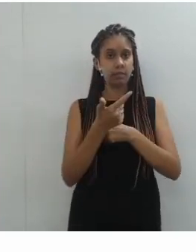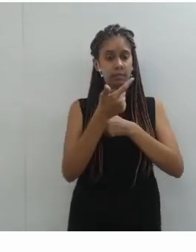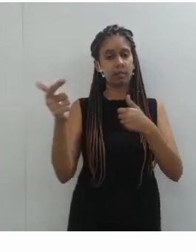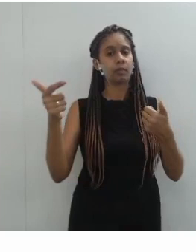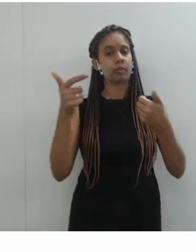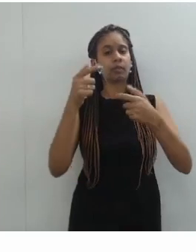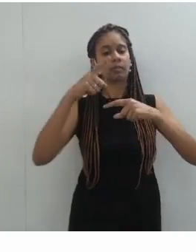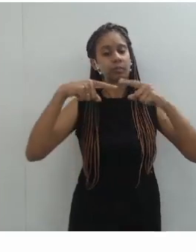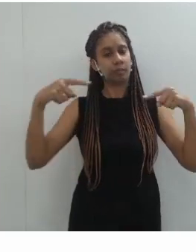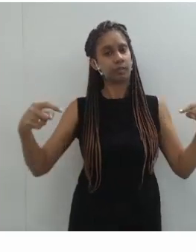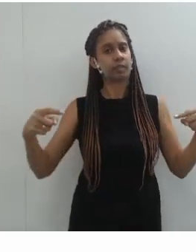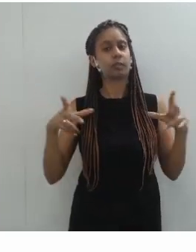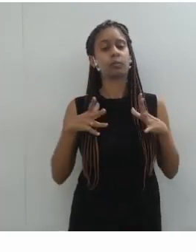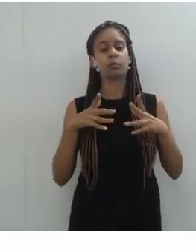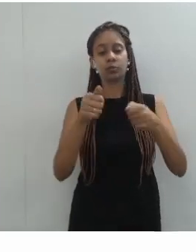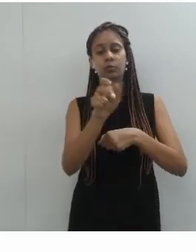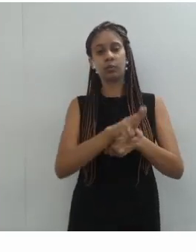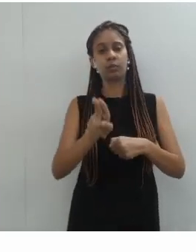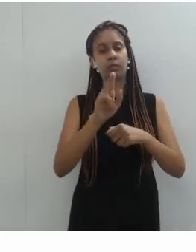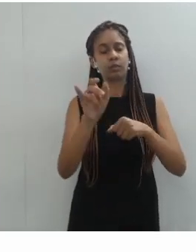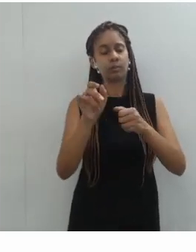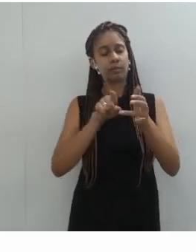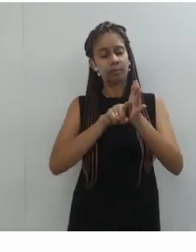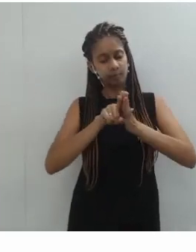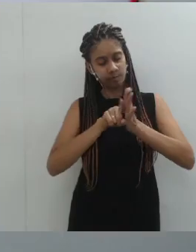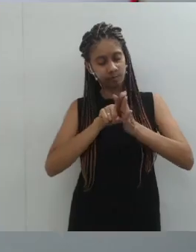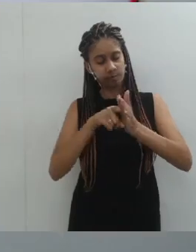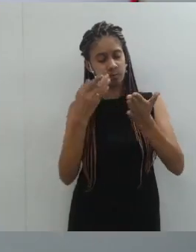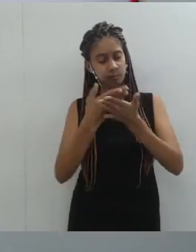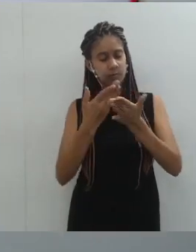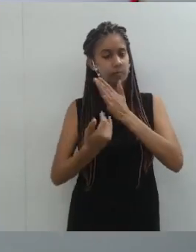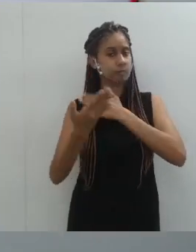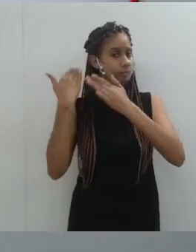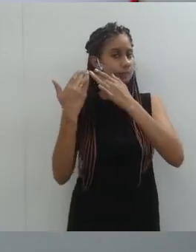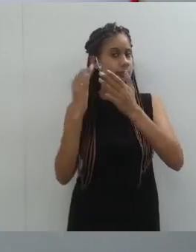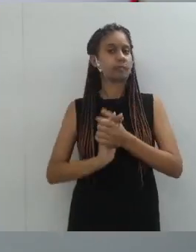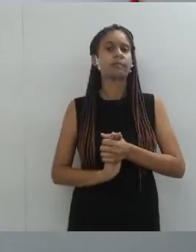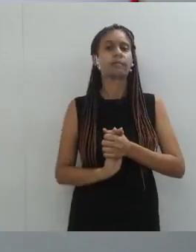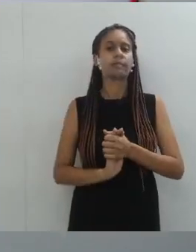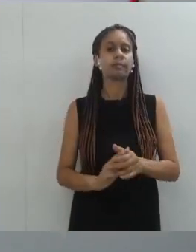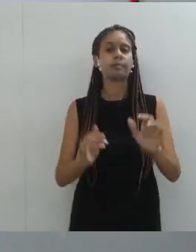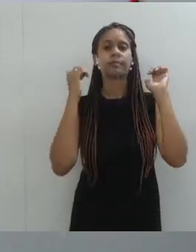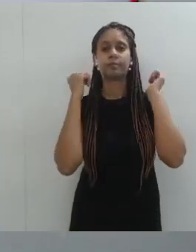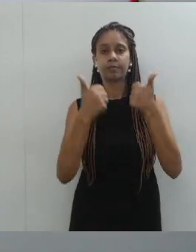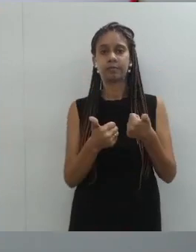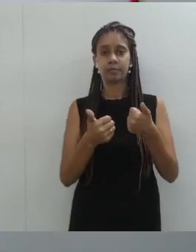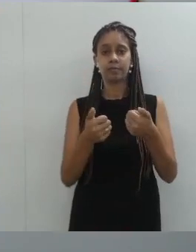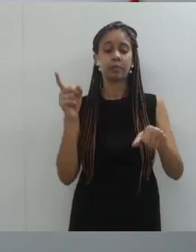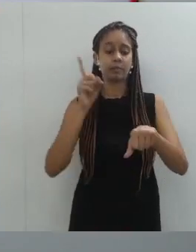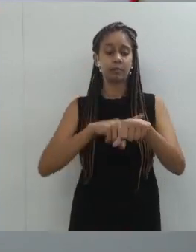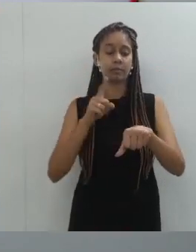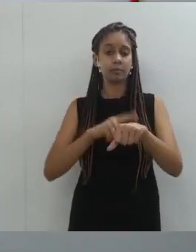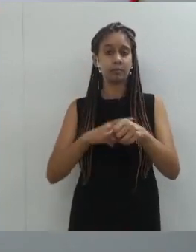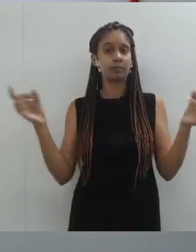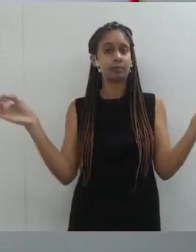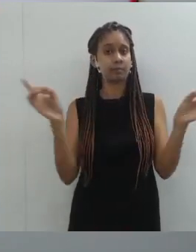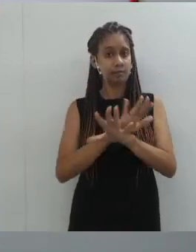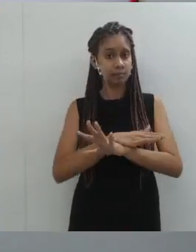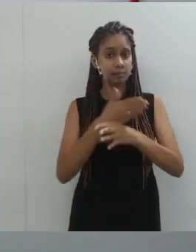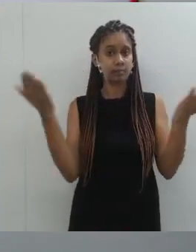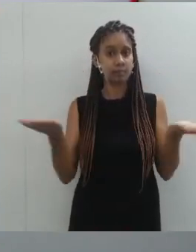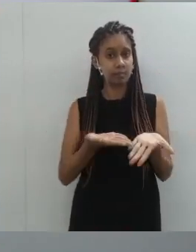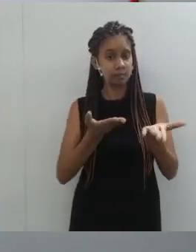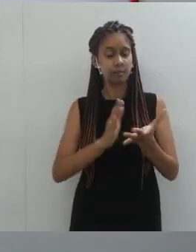de investigação e estudo do passado. Bacana? Bem, nosso tempo de hoje